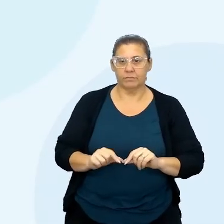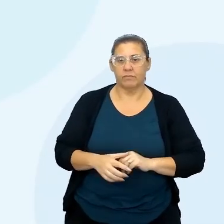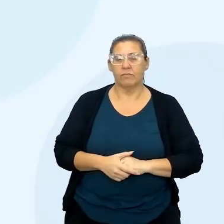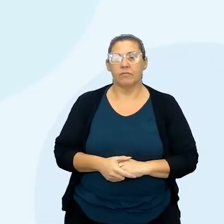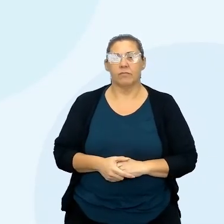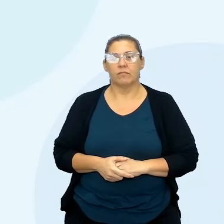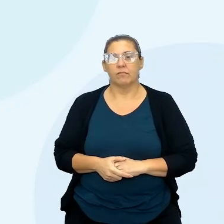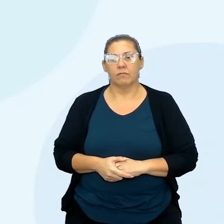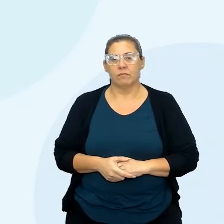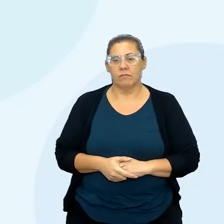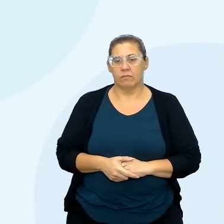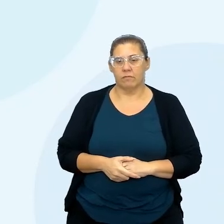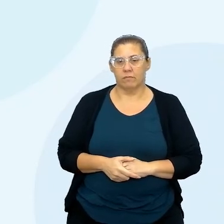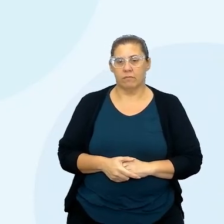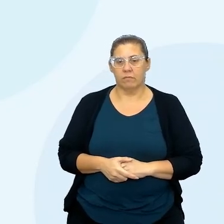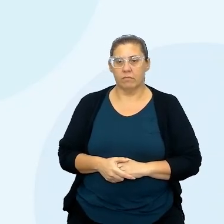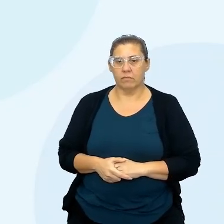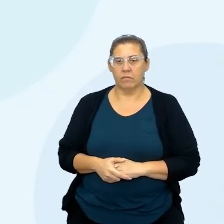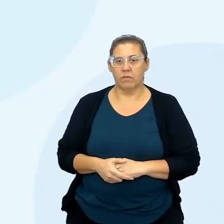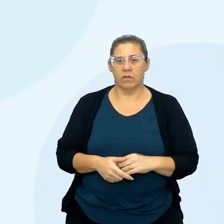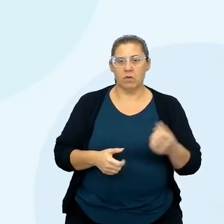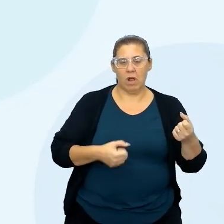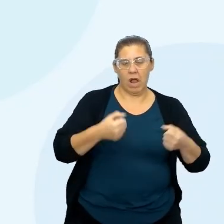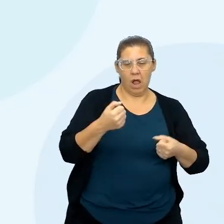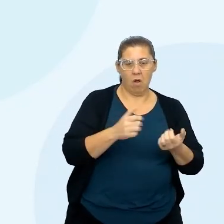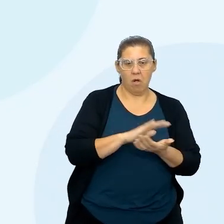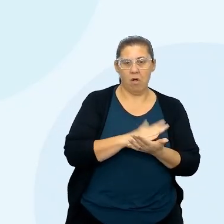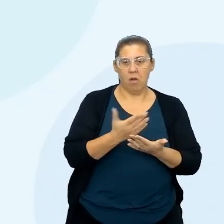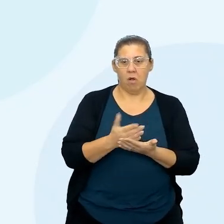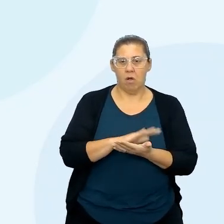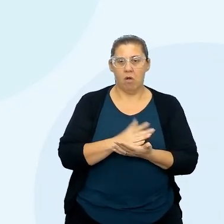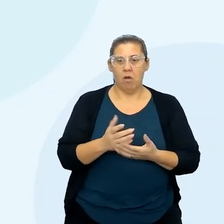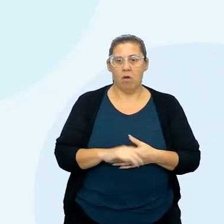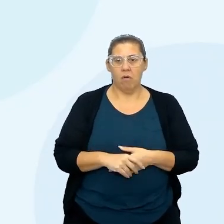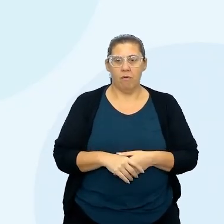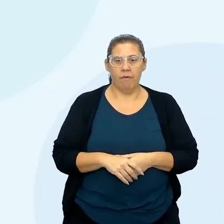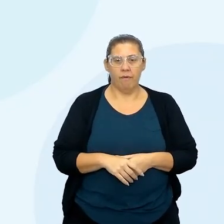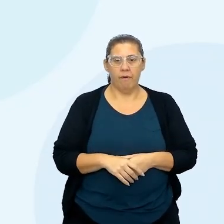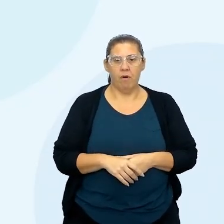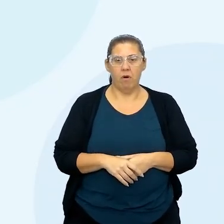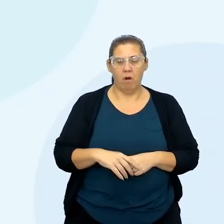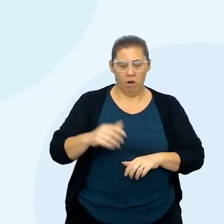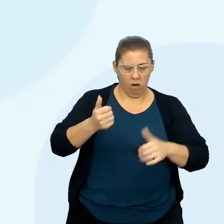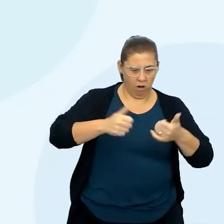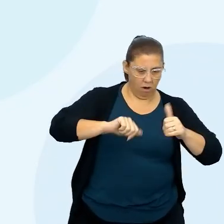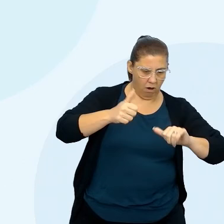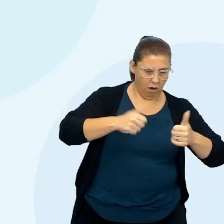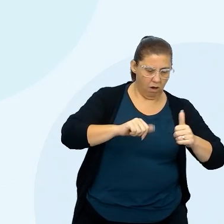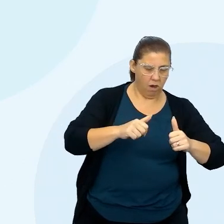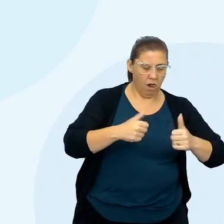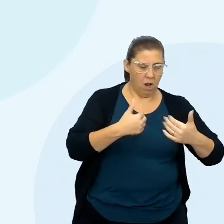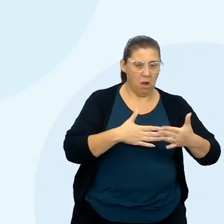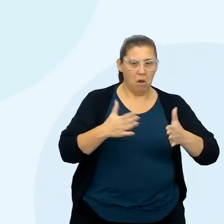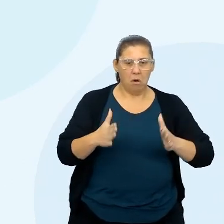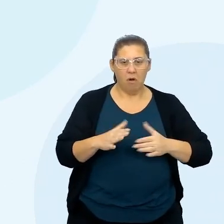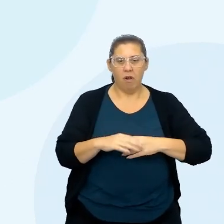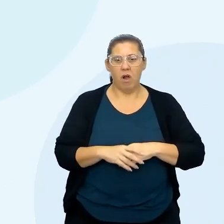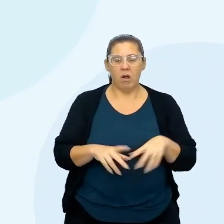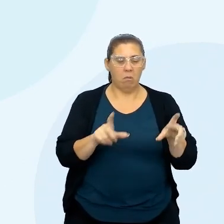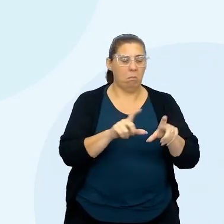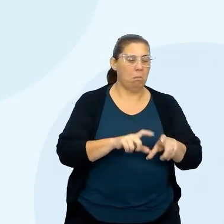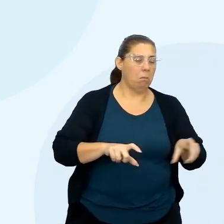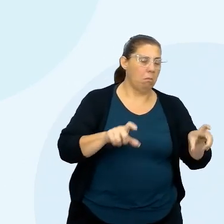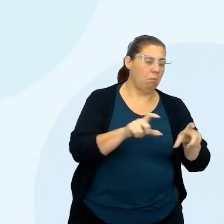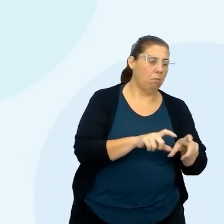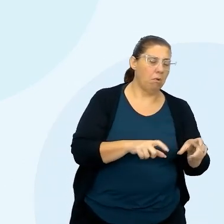Tá? Veículos híbridos, telemetria, analista de lote,